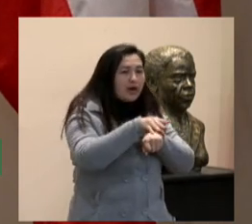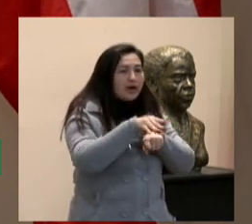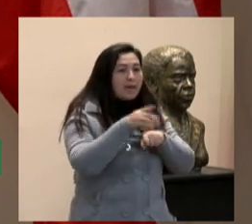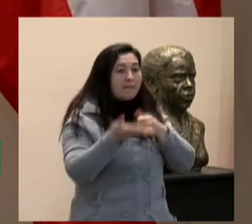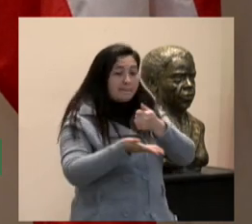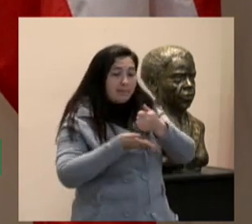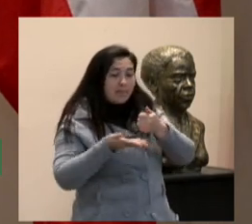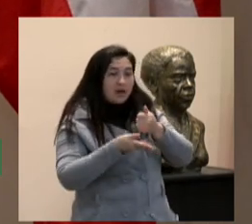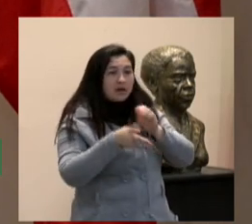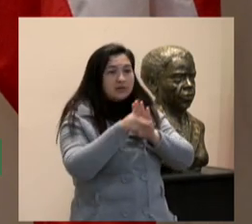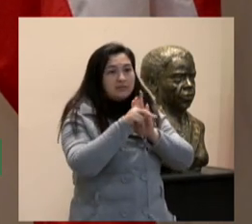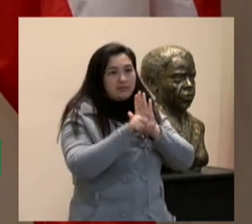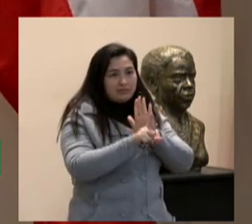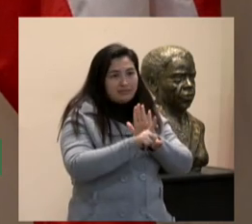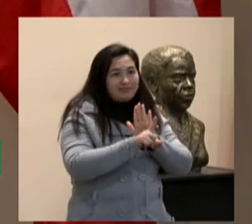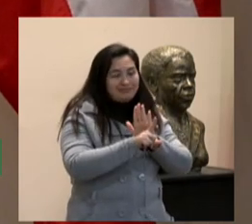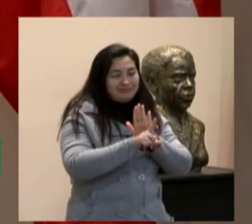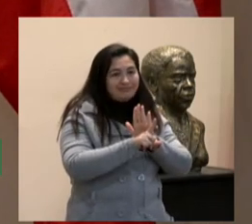PL